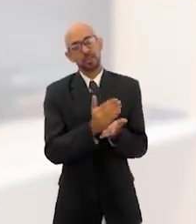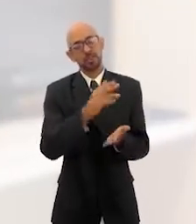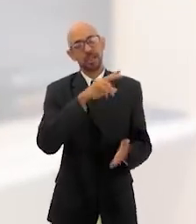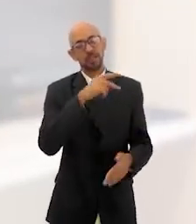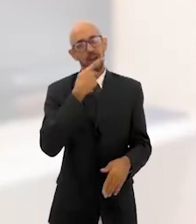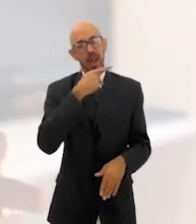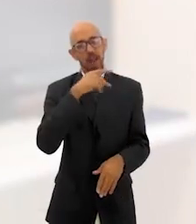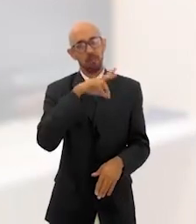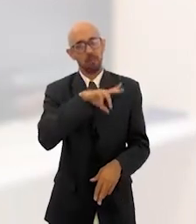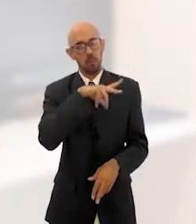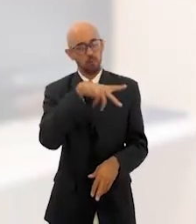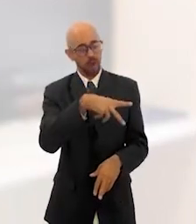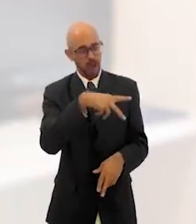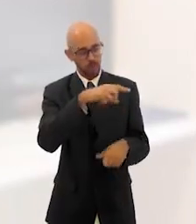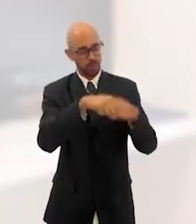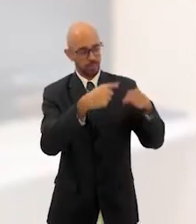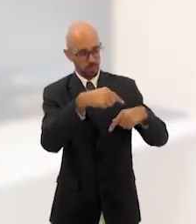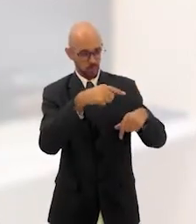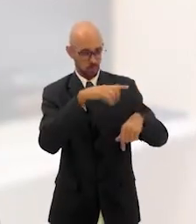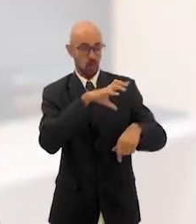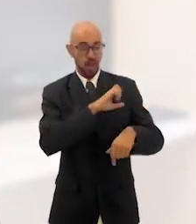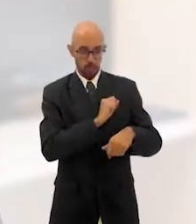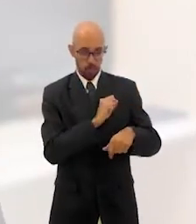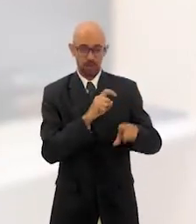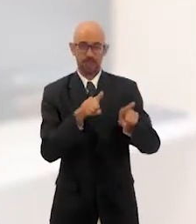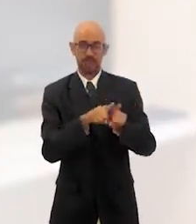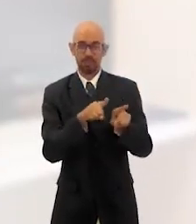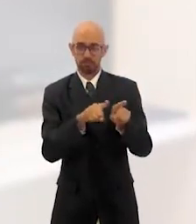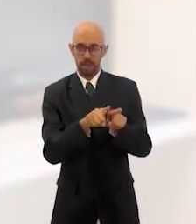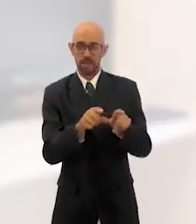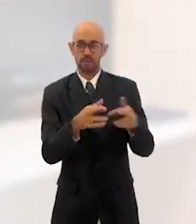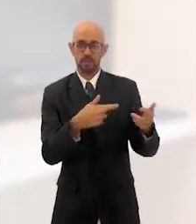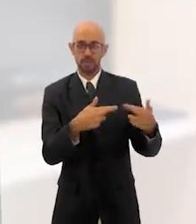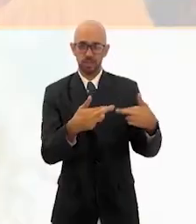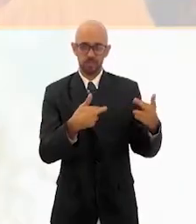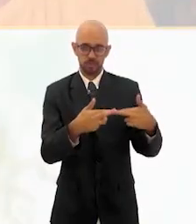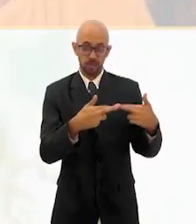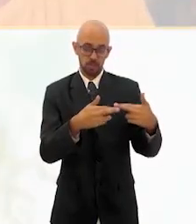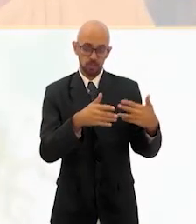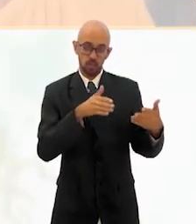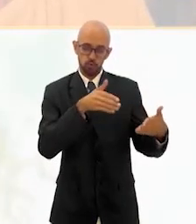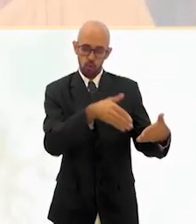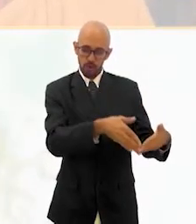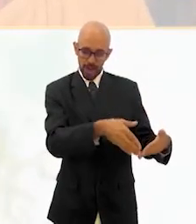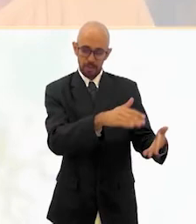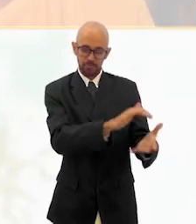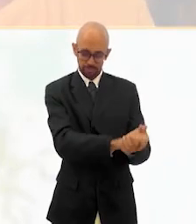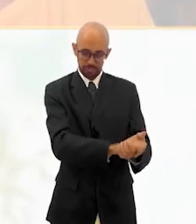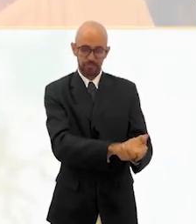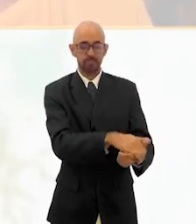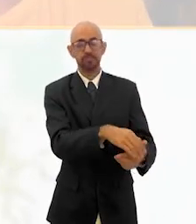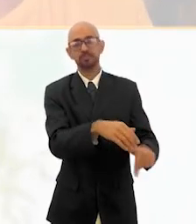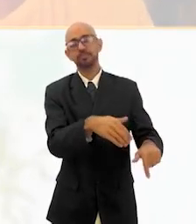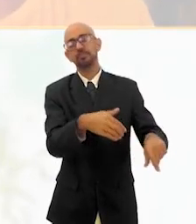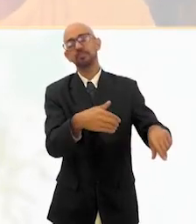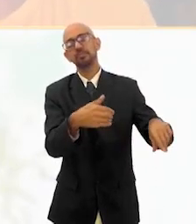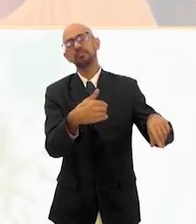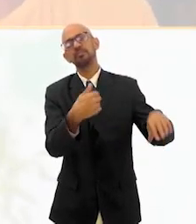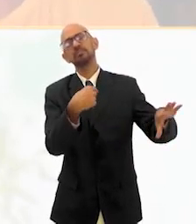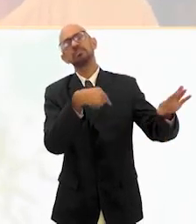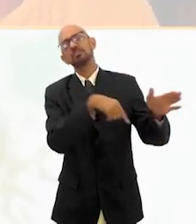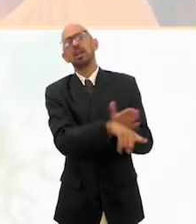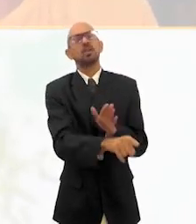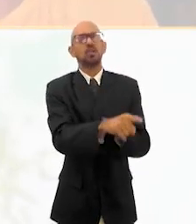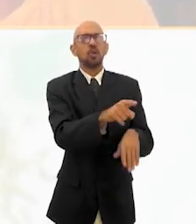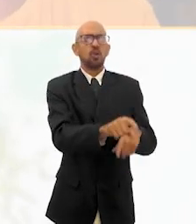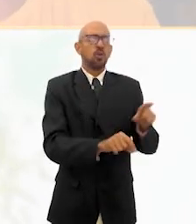que tem esses dois temas que eu ainda quero comentar com você, para os relacionamentos, pro relacionamento. Mas o que que você